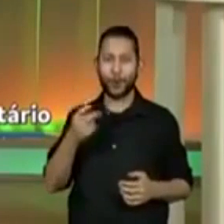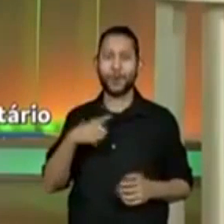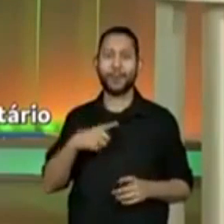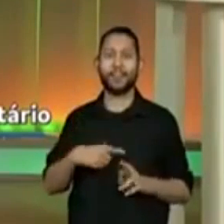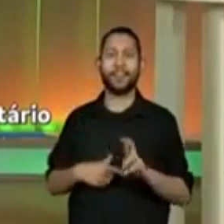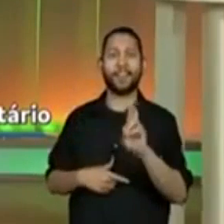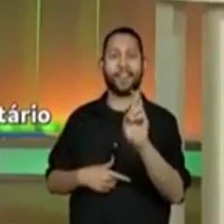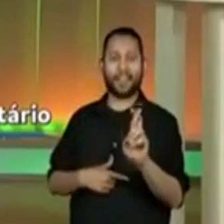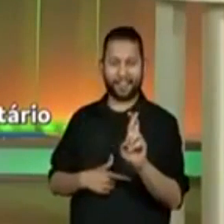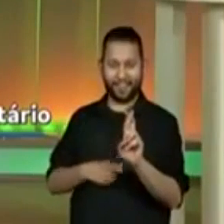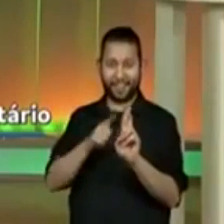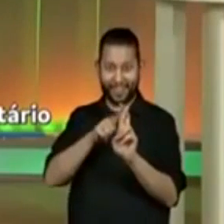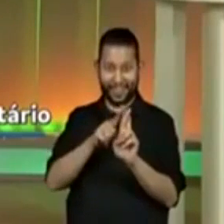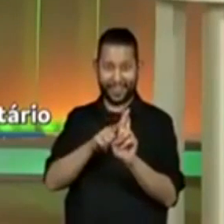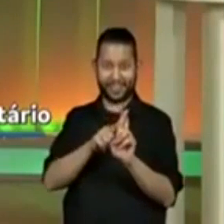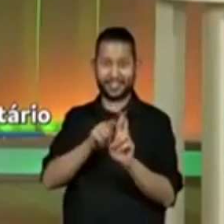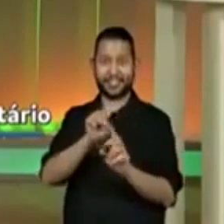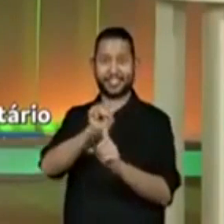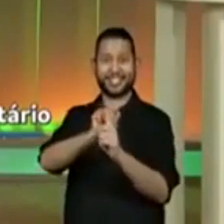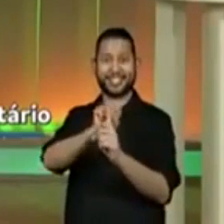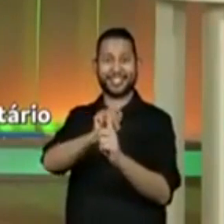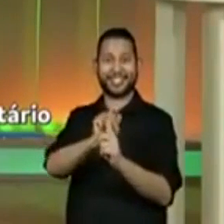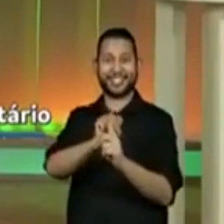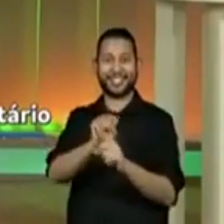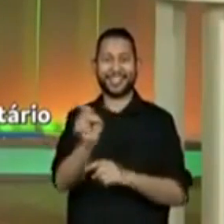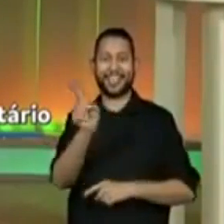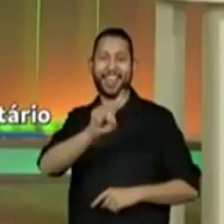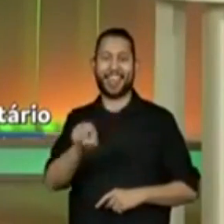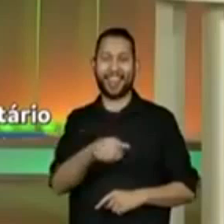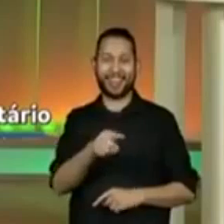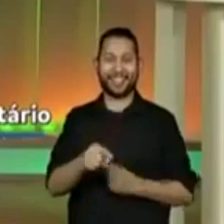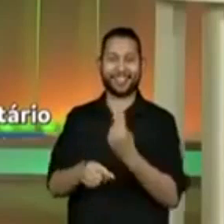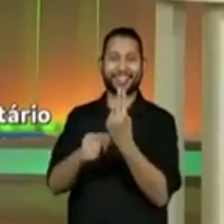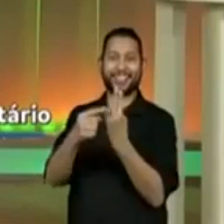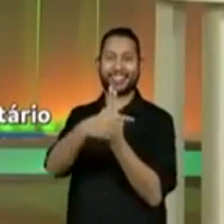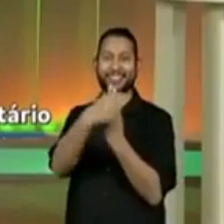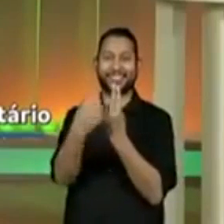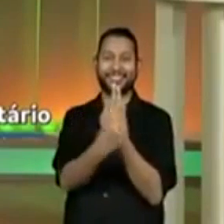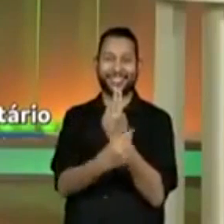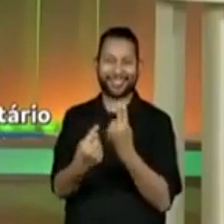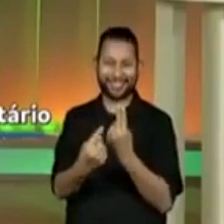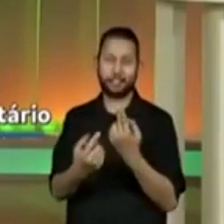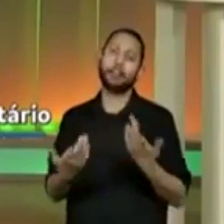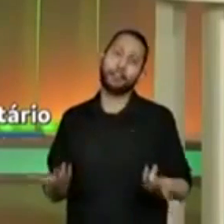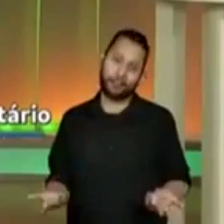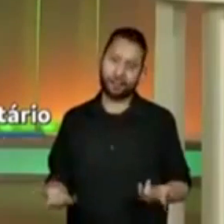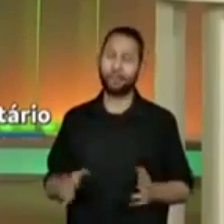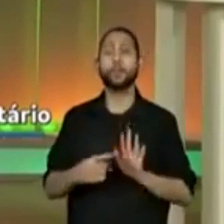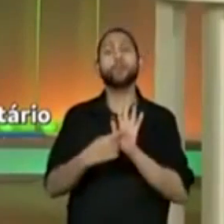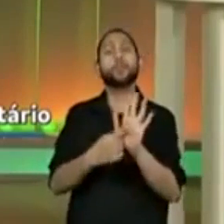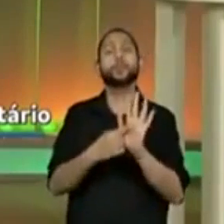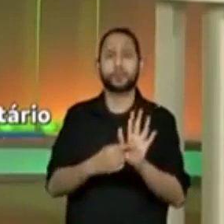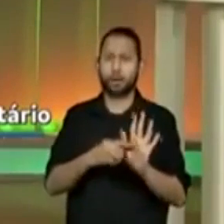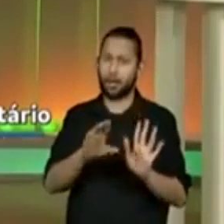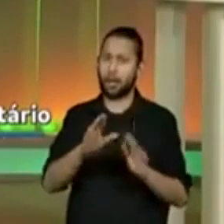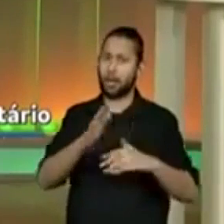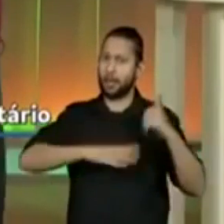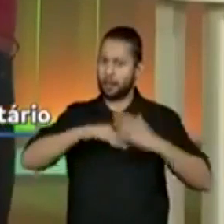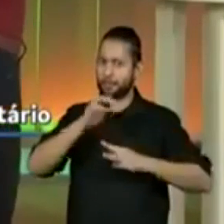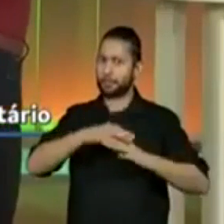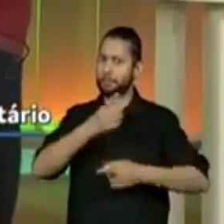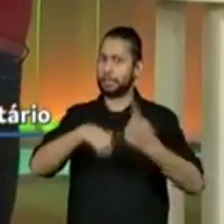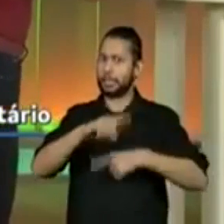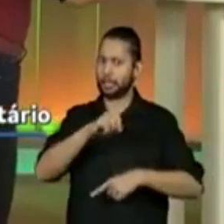de dinheiro. É isso mesmo, pessoal. Aqui, antes da gente começar a nossa aula, eu quero só mostrar uma coisinha para vocês. Antes até da nossa habilidade,